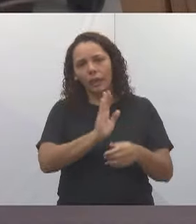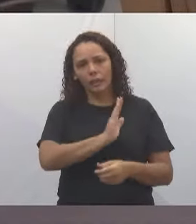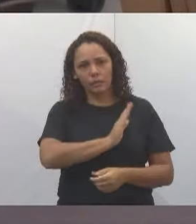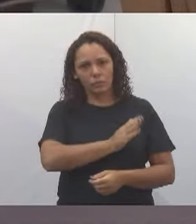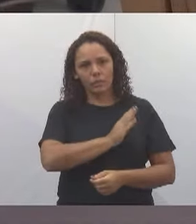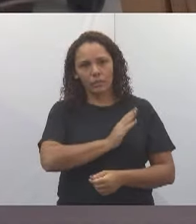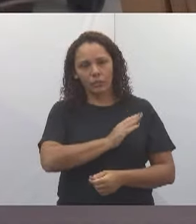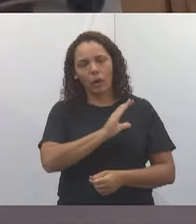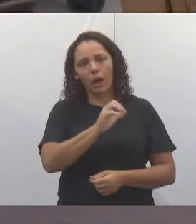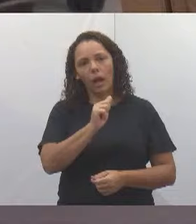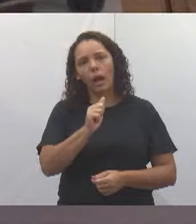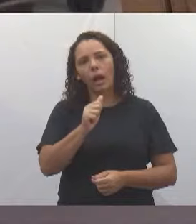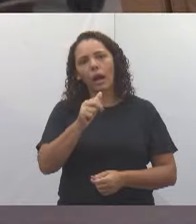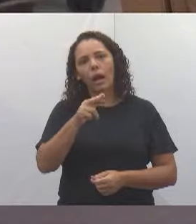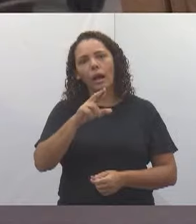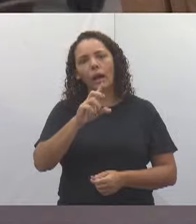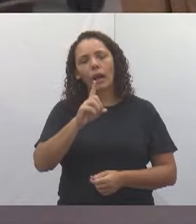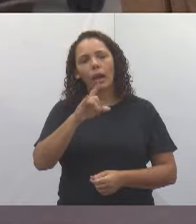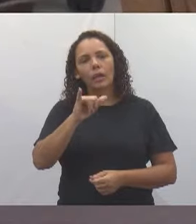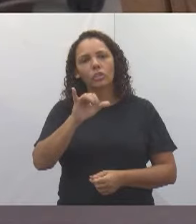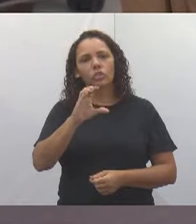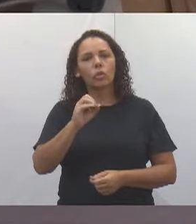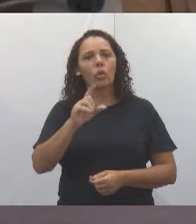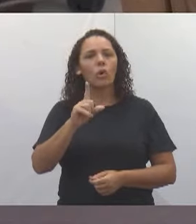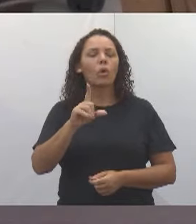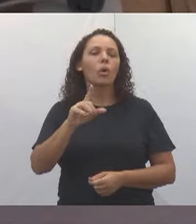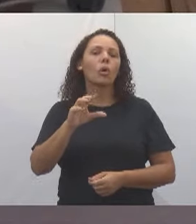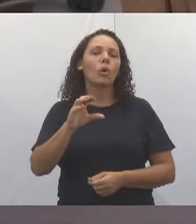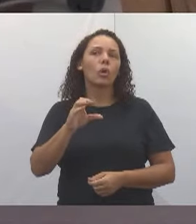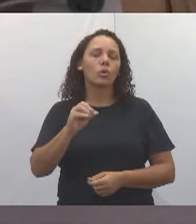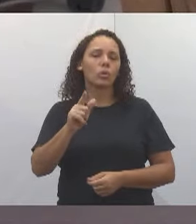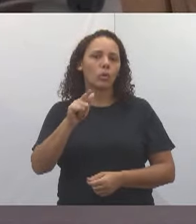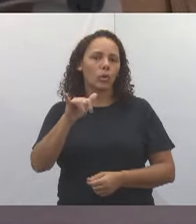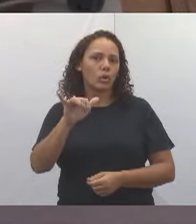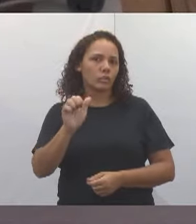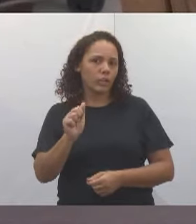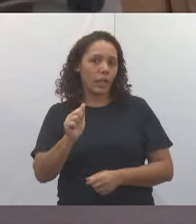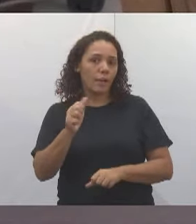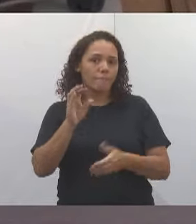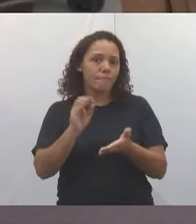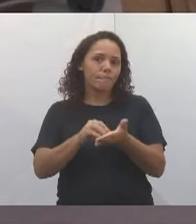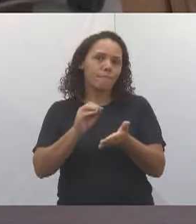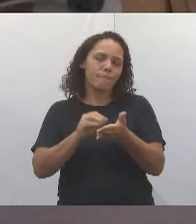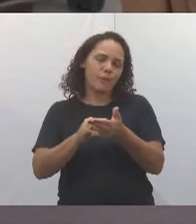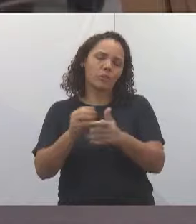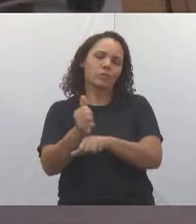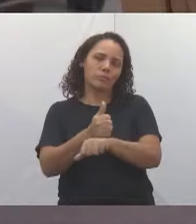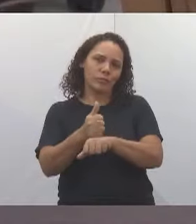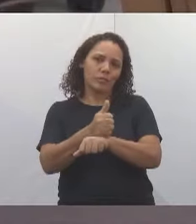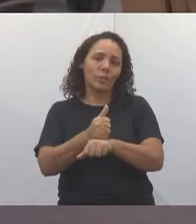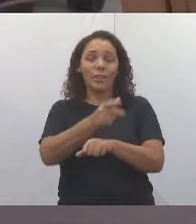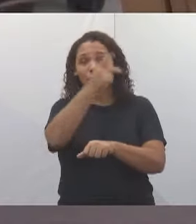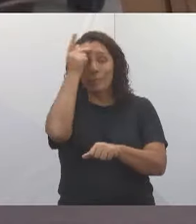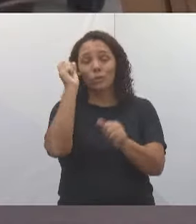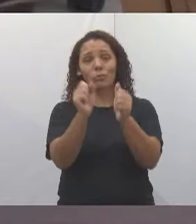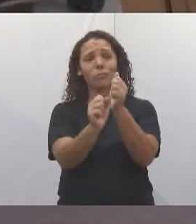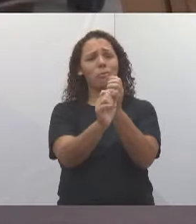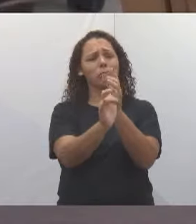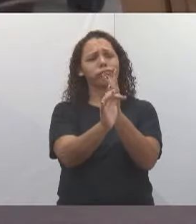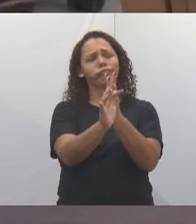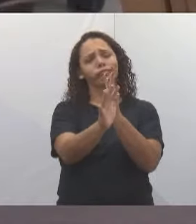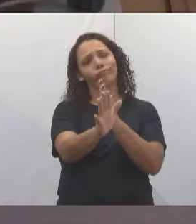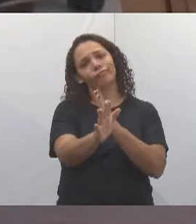a falta do profissional, do cardiologista para atendimento, e também a demanda está altíssima. Eu sei